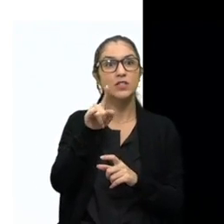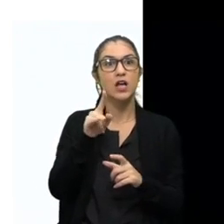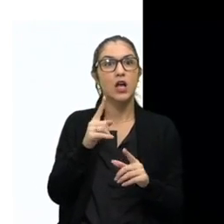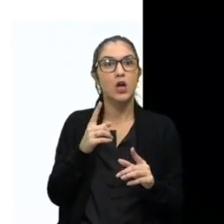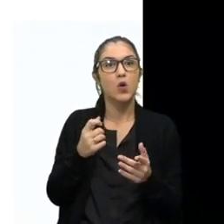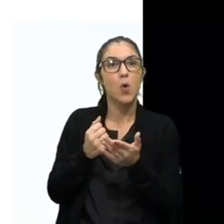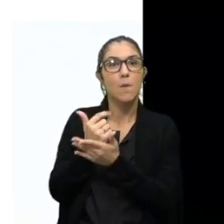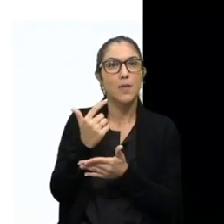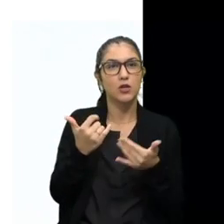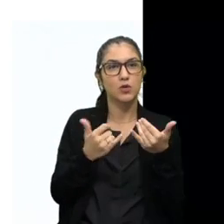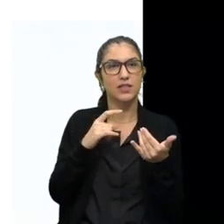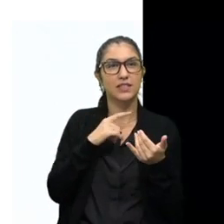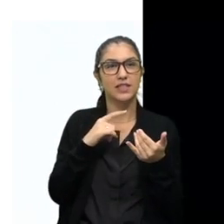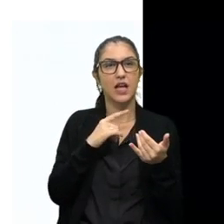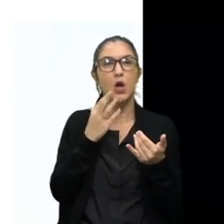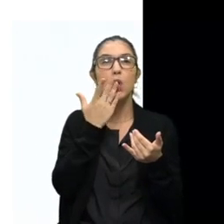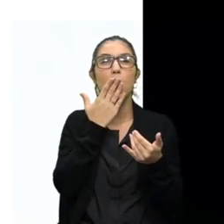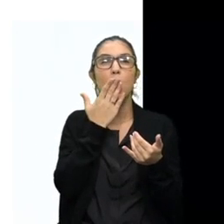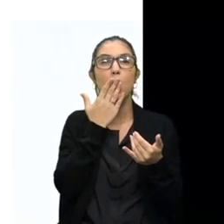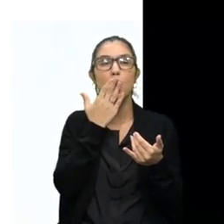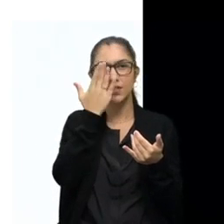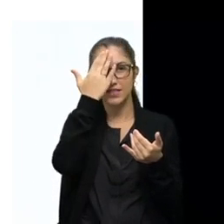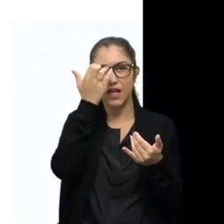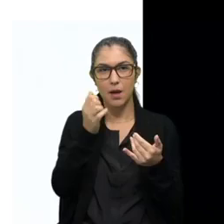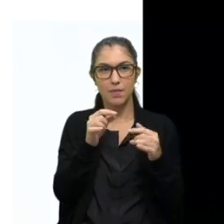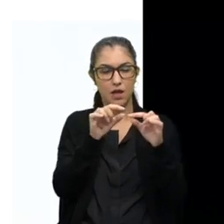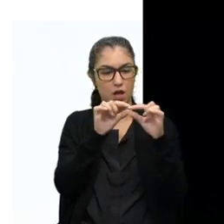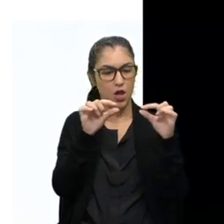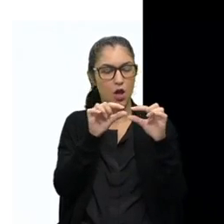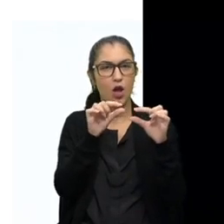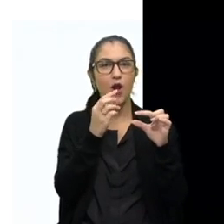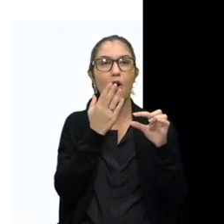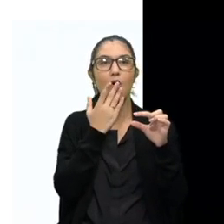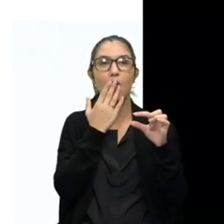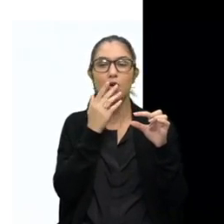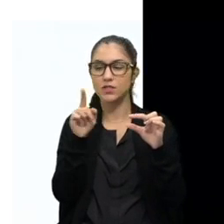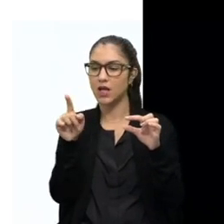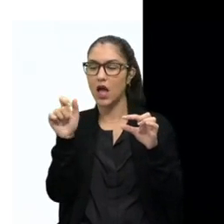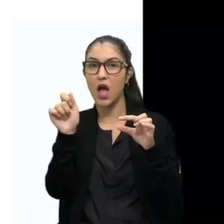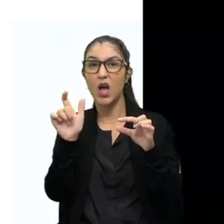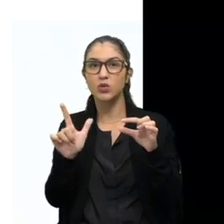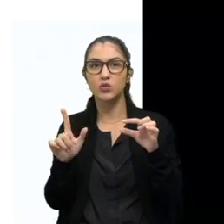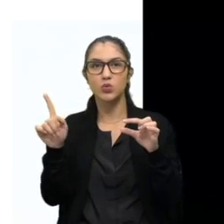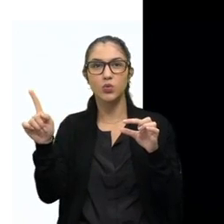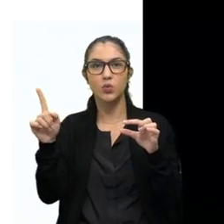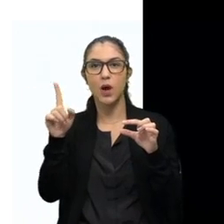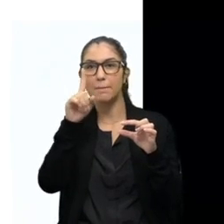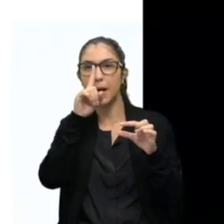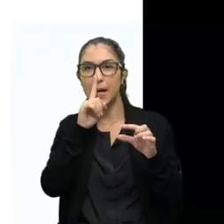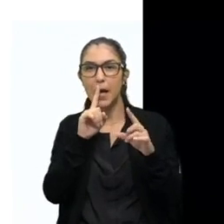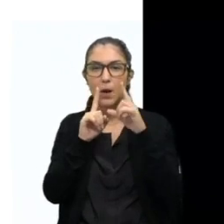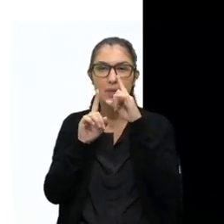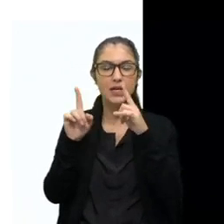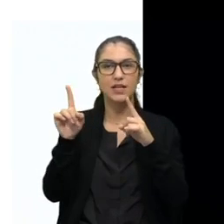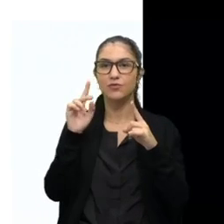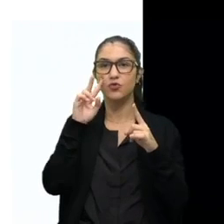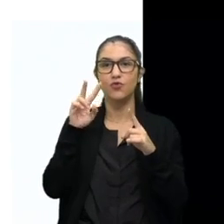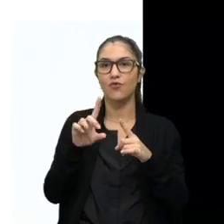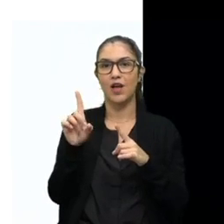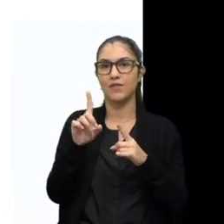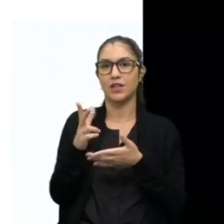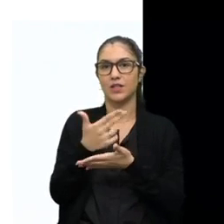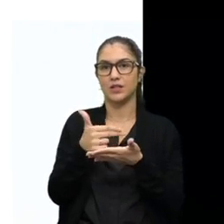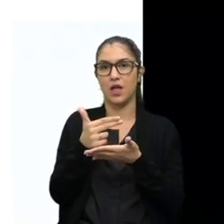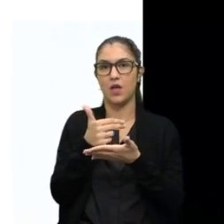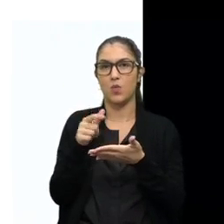aqueles jogos que tem aquela corzinha, sabe assim, aqui é rosa, aqui é azul, amarelo com amarelo, ele não vai olhar o